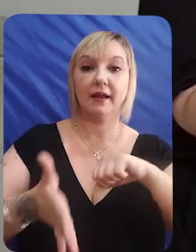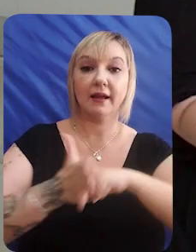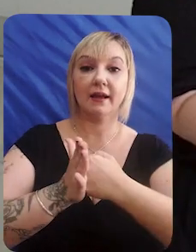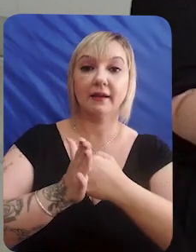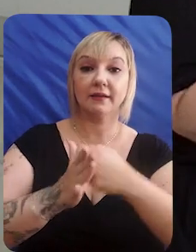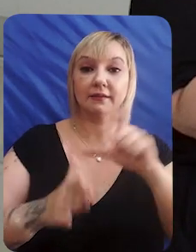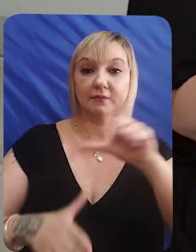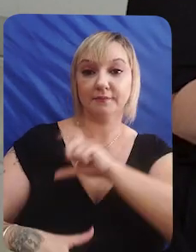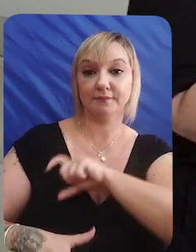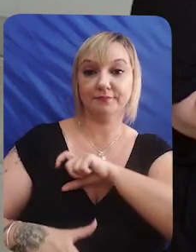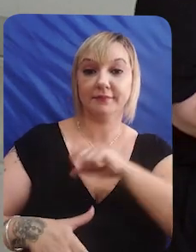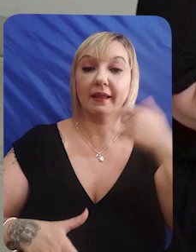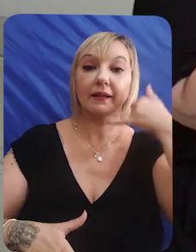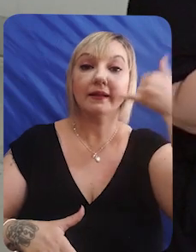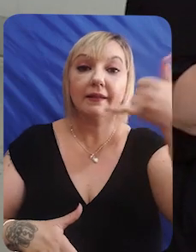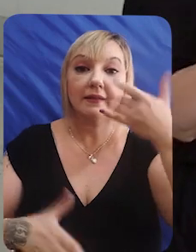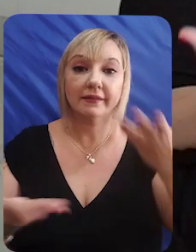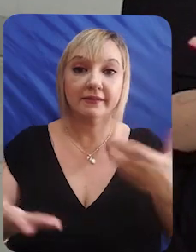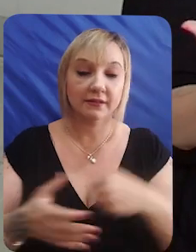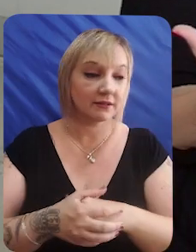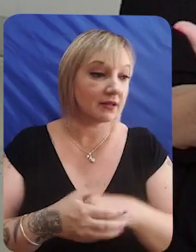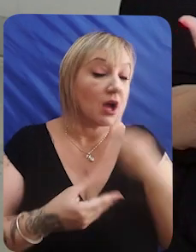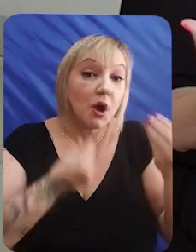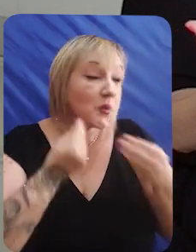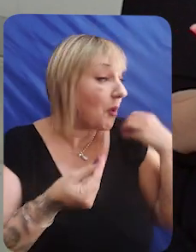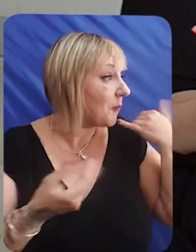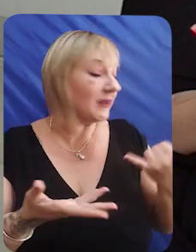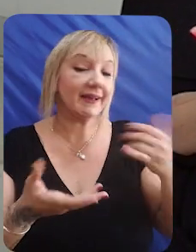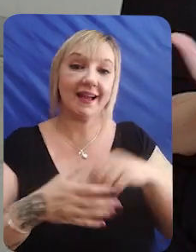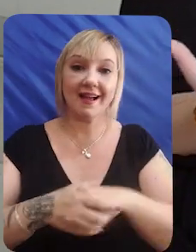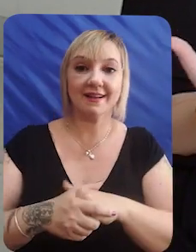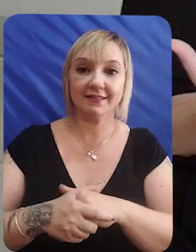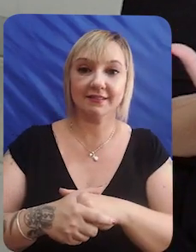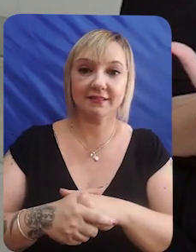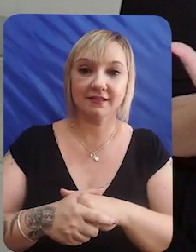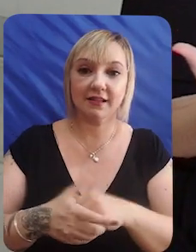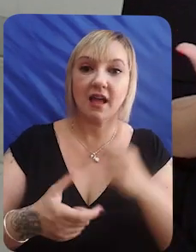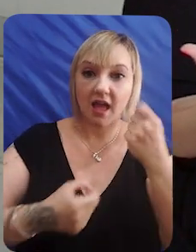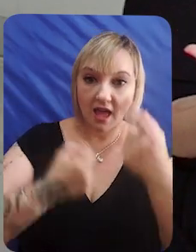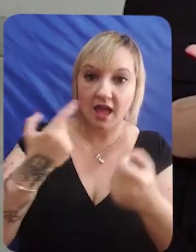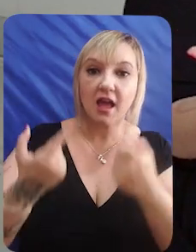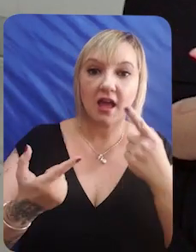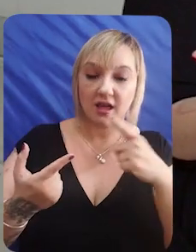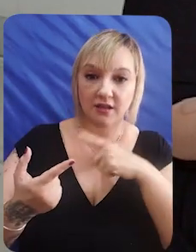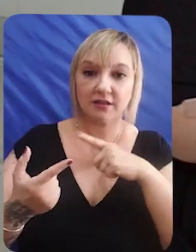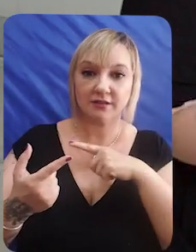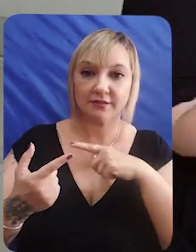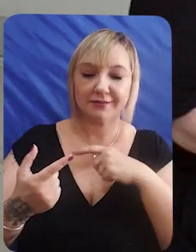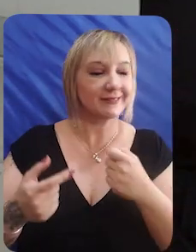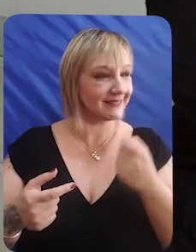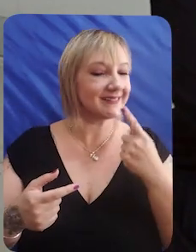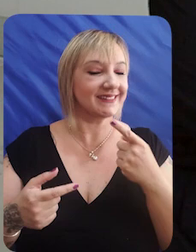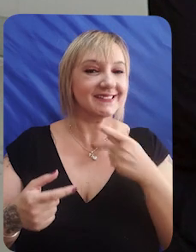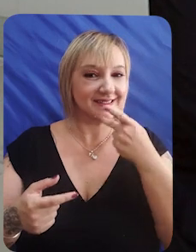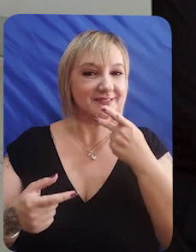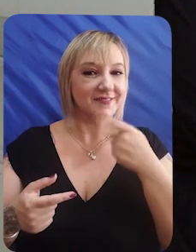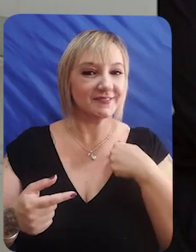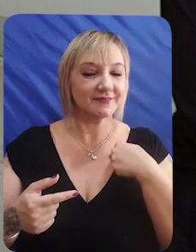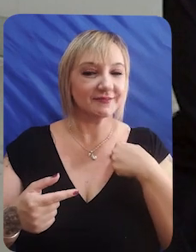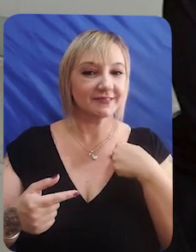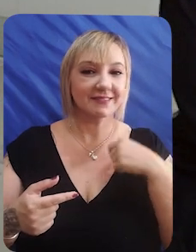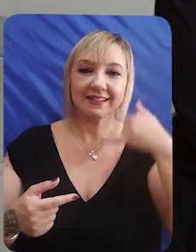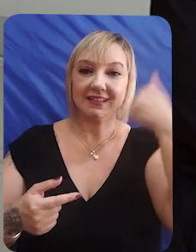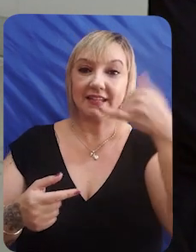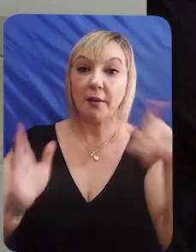bloqueado, ligue para. Gente, como que vai ligar? Alguns caras, engraçado, agora você falou, ligue